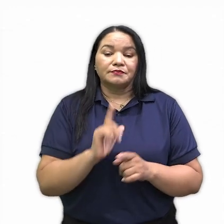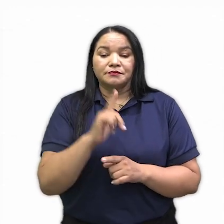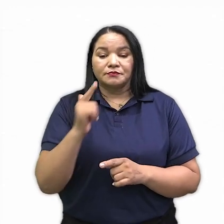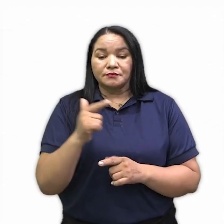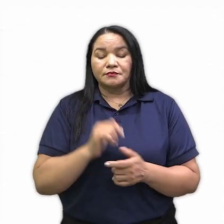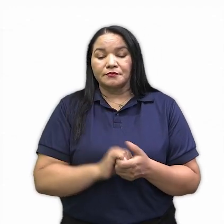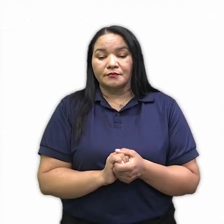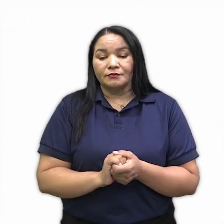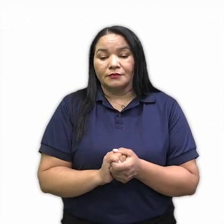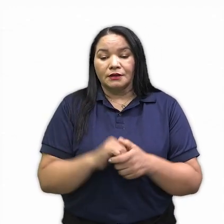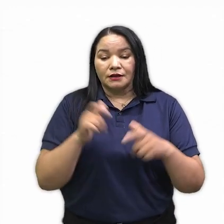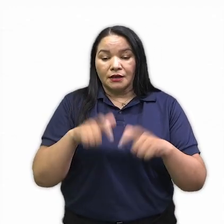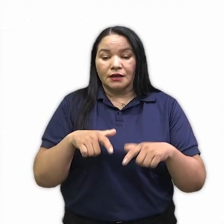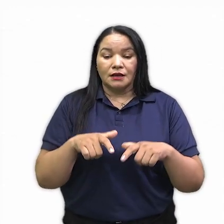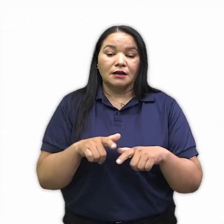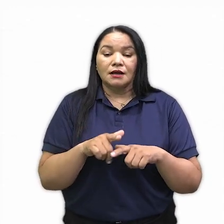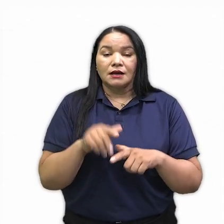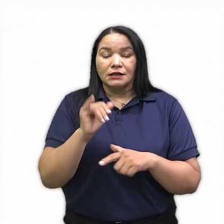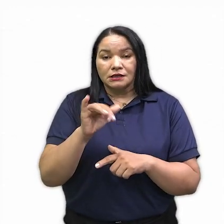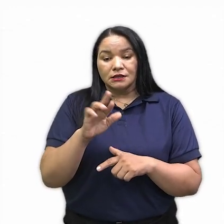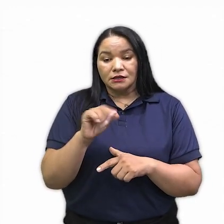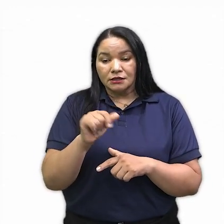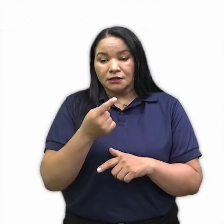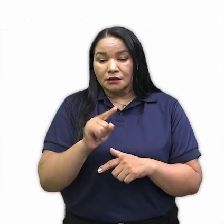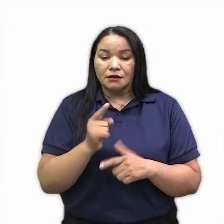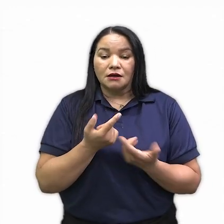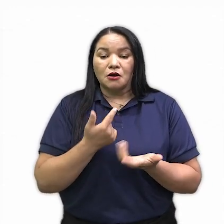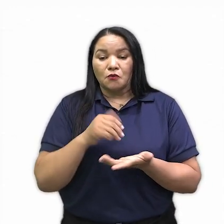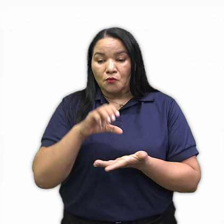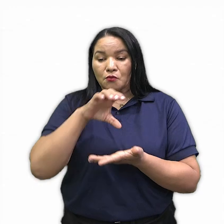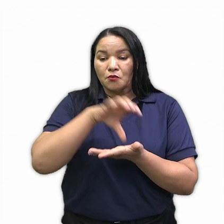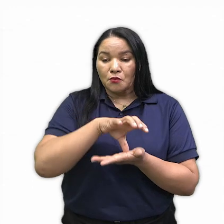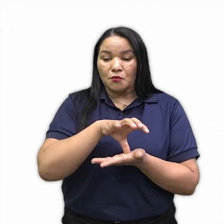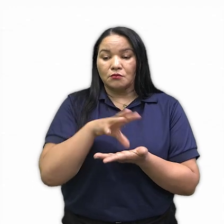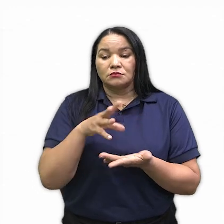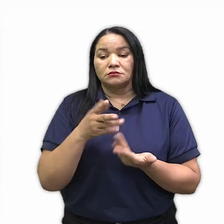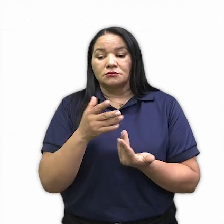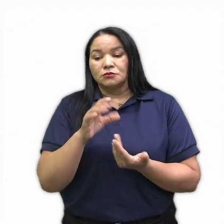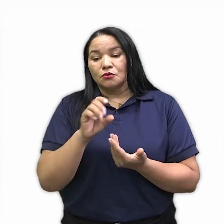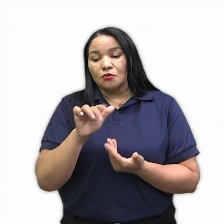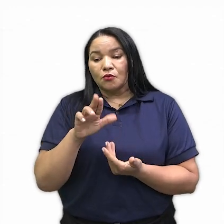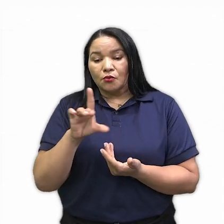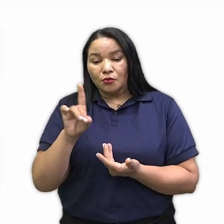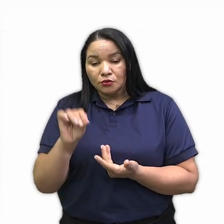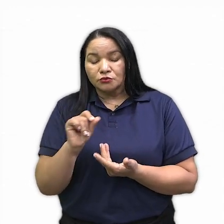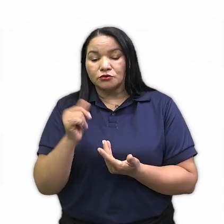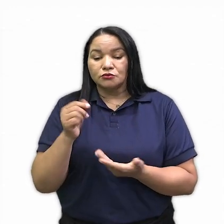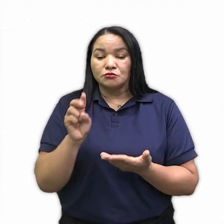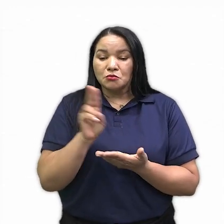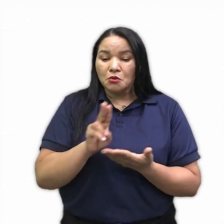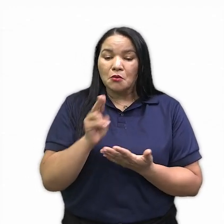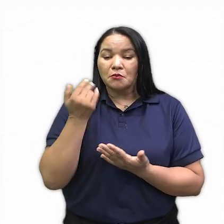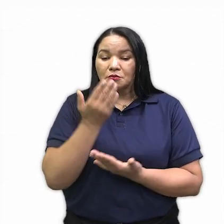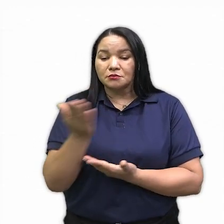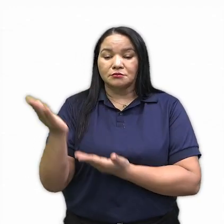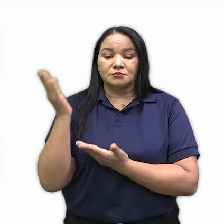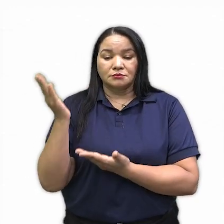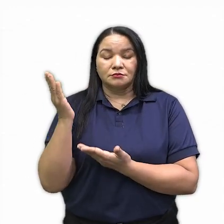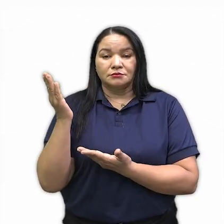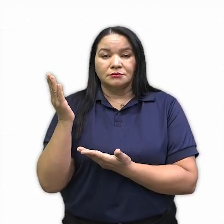diverso, que acaba incluindo aí os persas, os curdos, os azeres, que são os mais conhecidos,